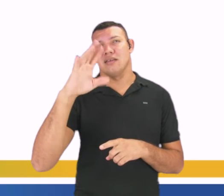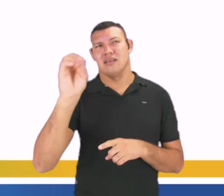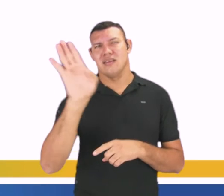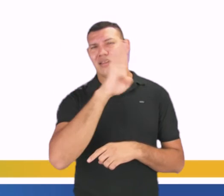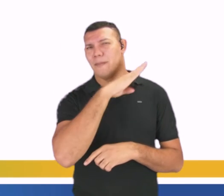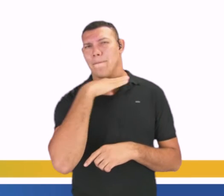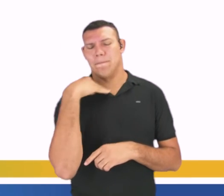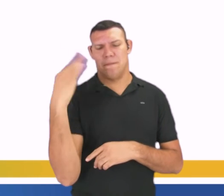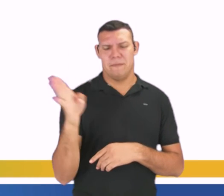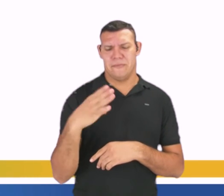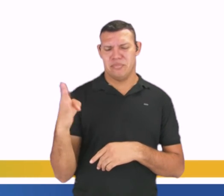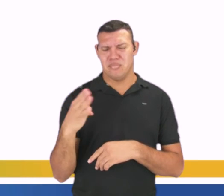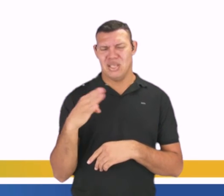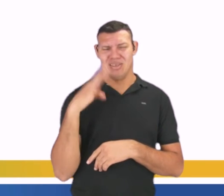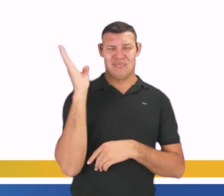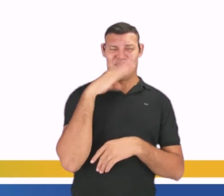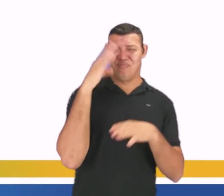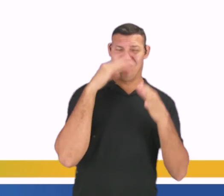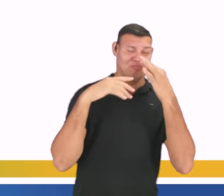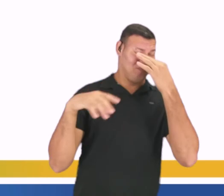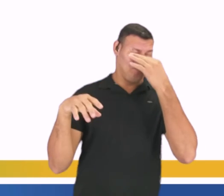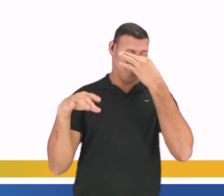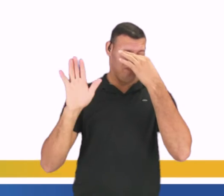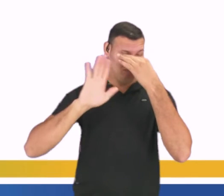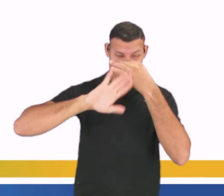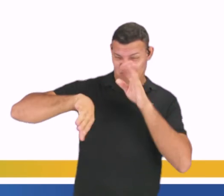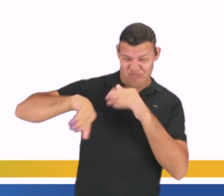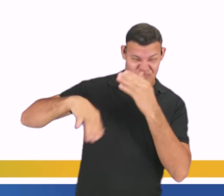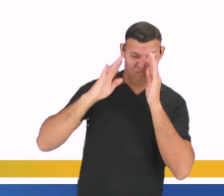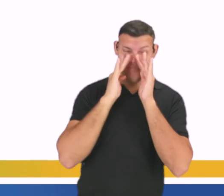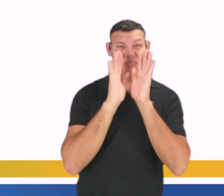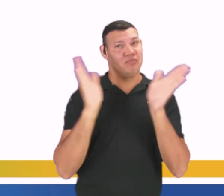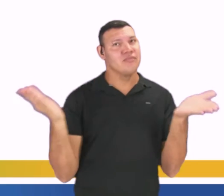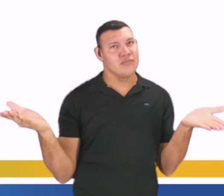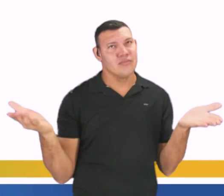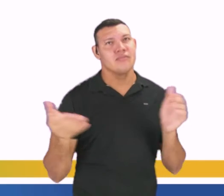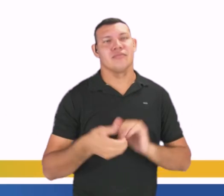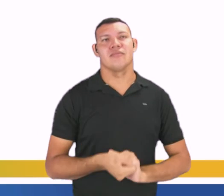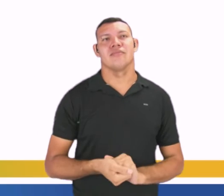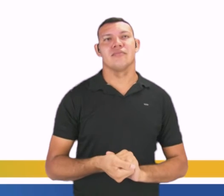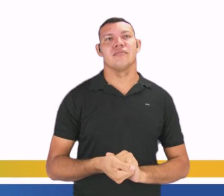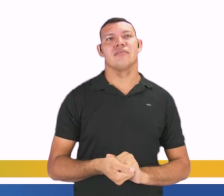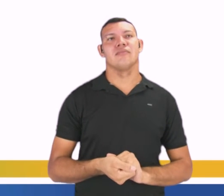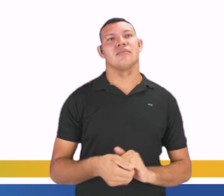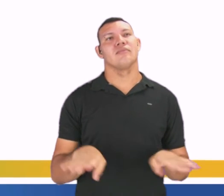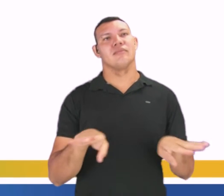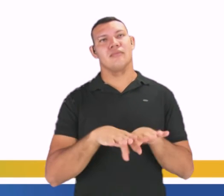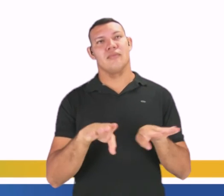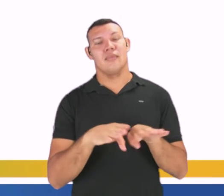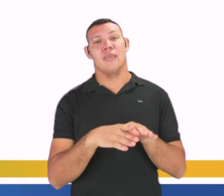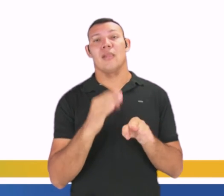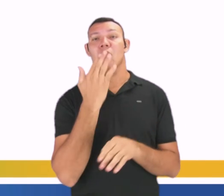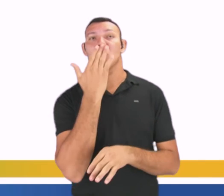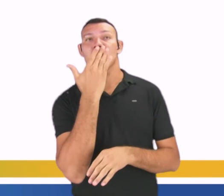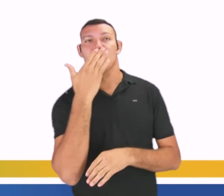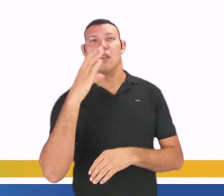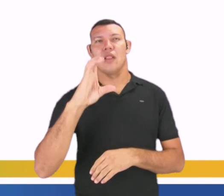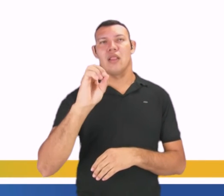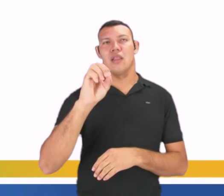mortos. E também a formação de corantes nós temos através das reações